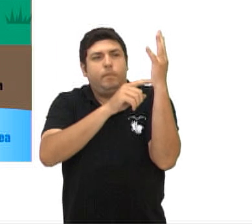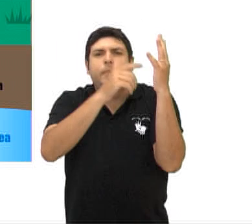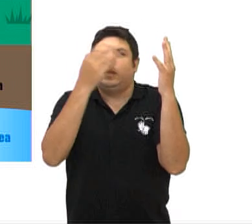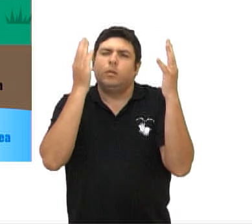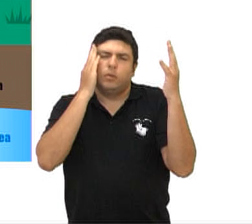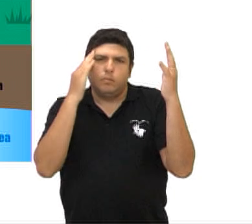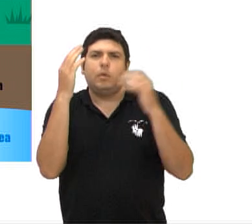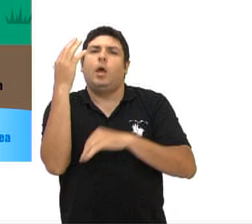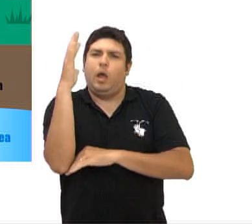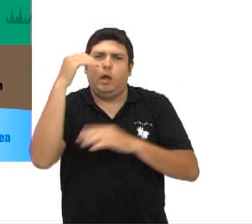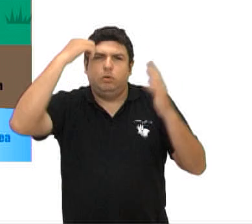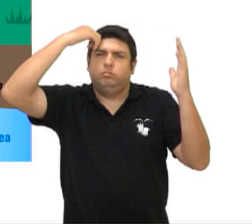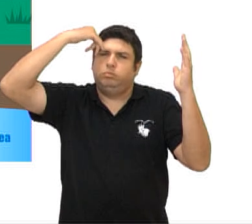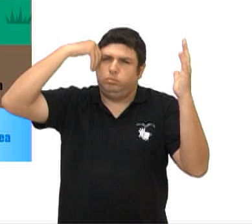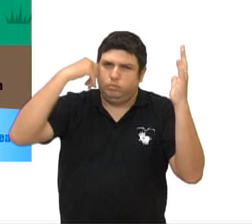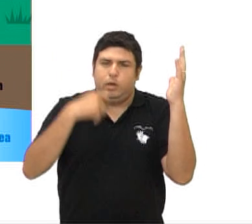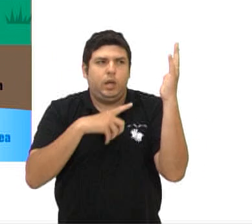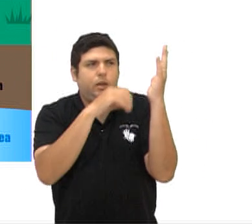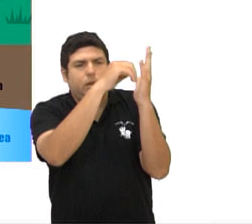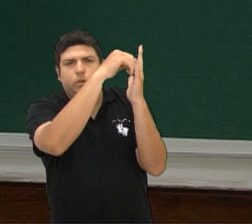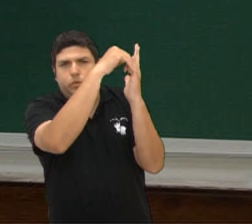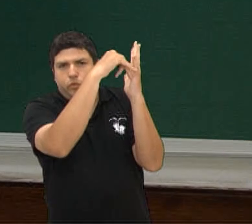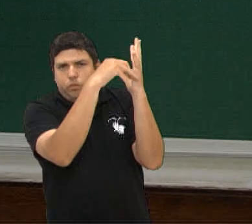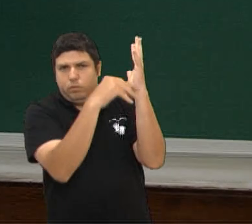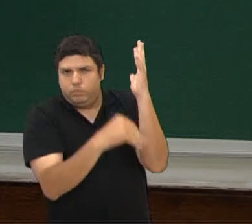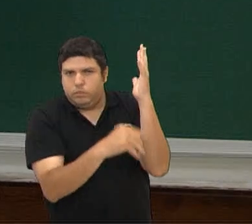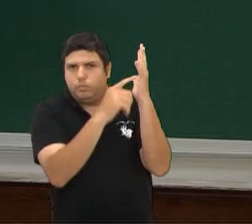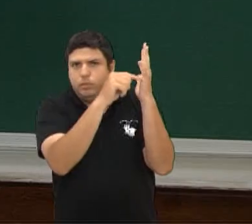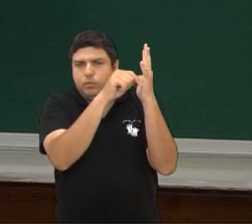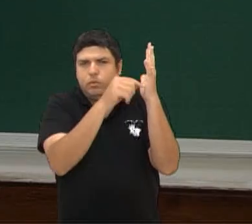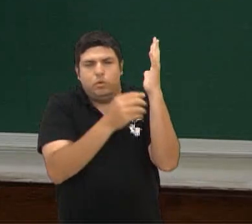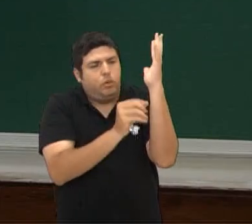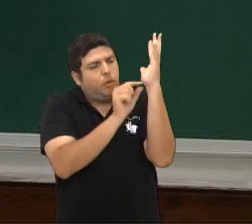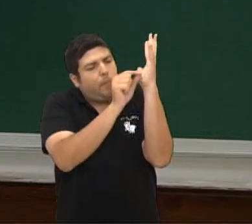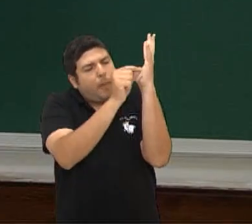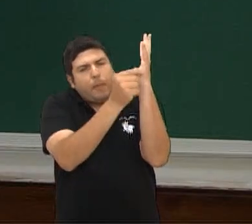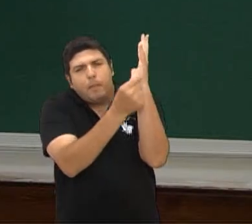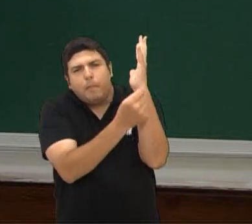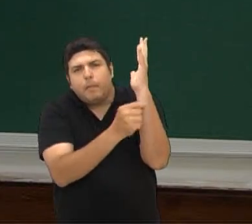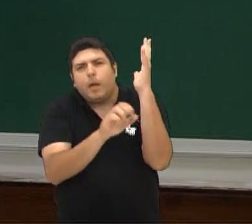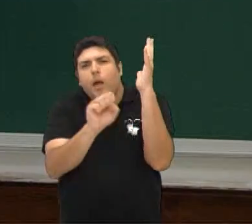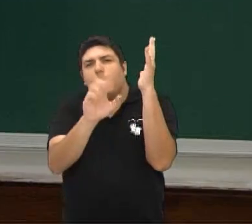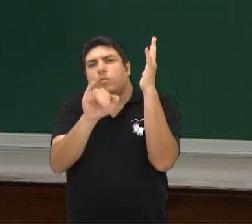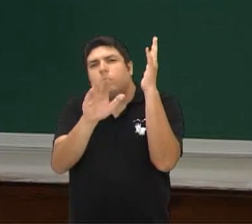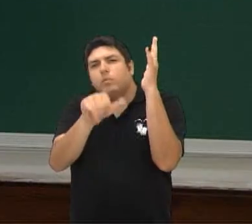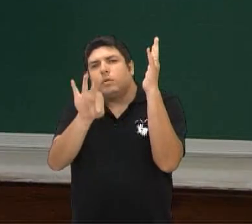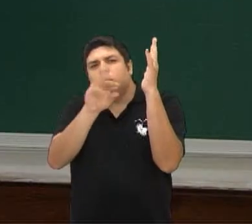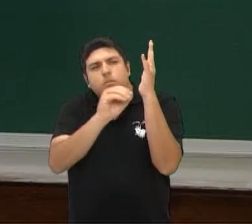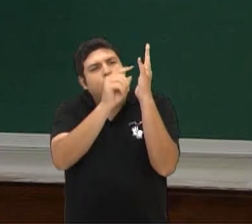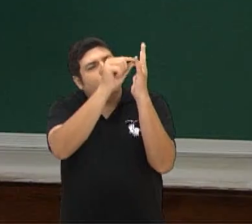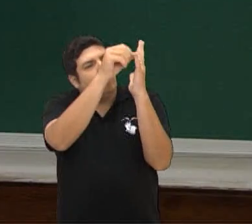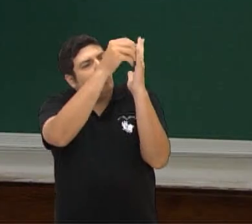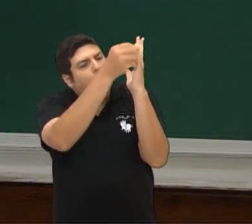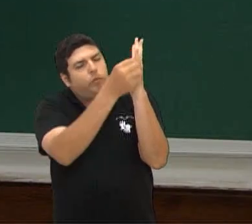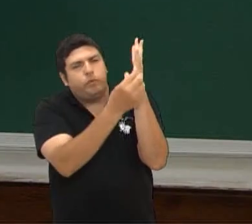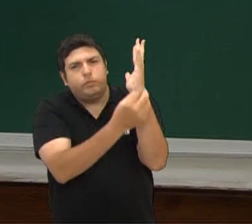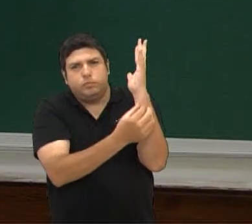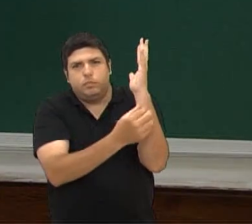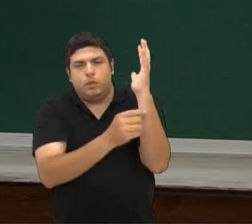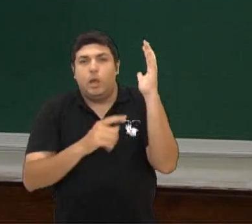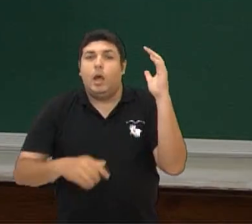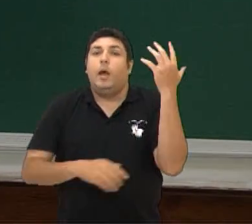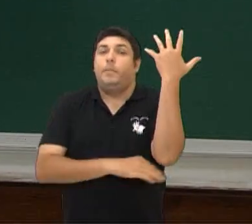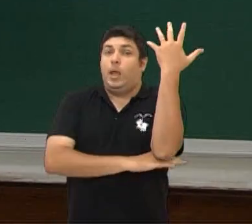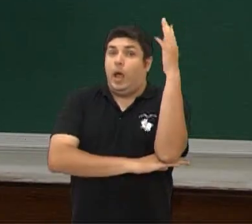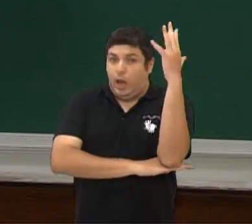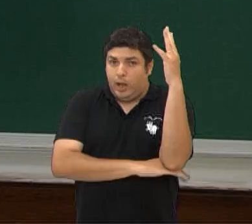transpira. A gente viu que ela transpira, né? Então, ela perde água, por exemplo, pelos estômatos. Transpirou, liberou a água para a atmosfera. Está dizendo ali que uma árvore